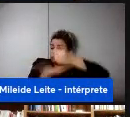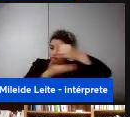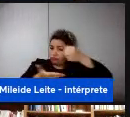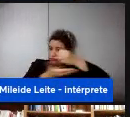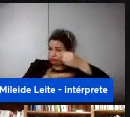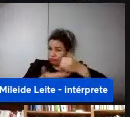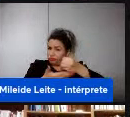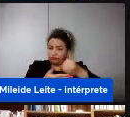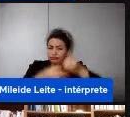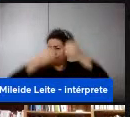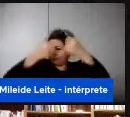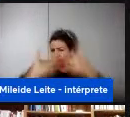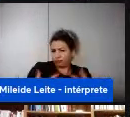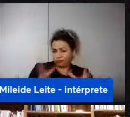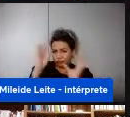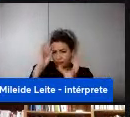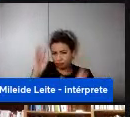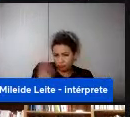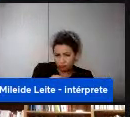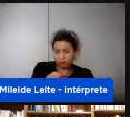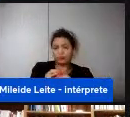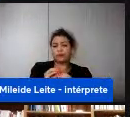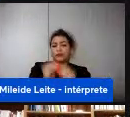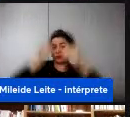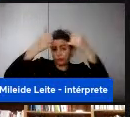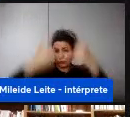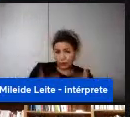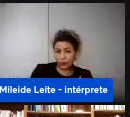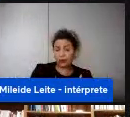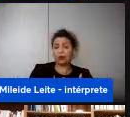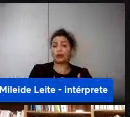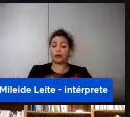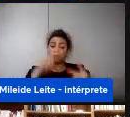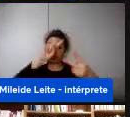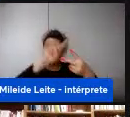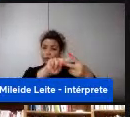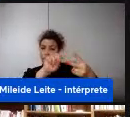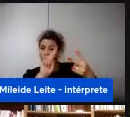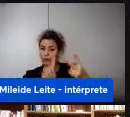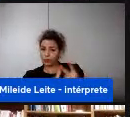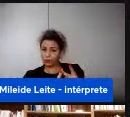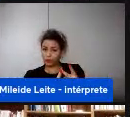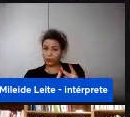essa... eu vou chamar a atenção para vocês